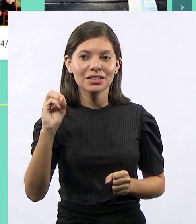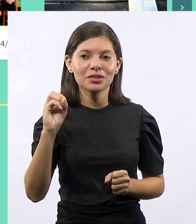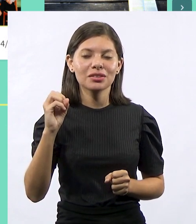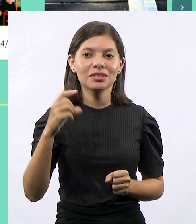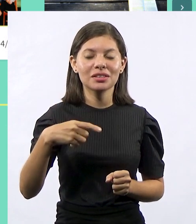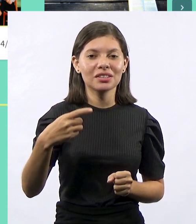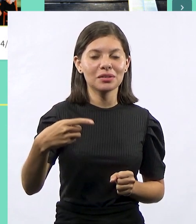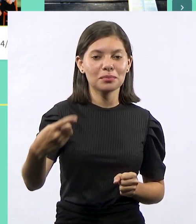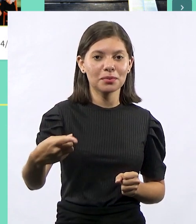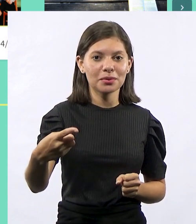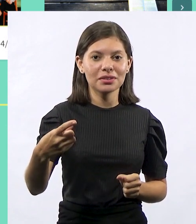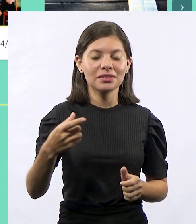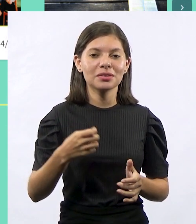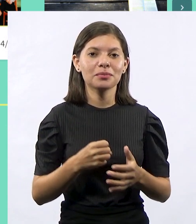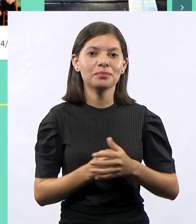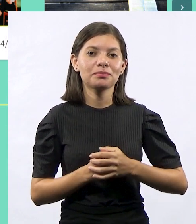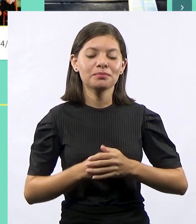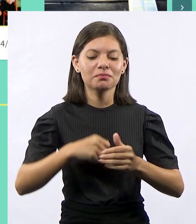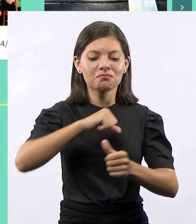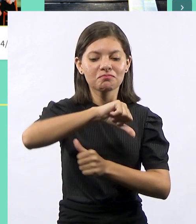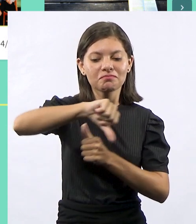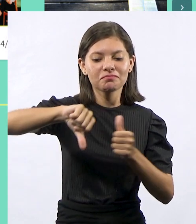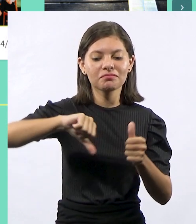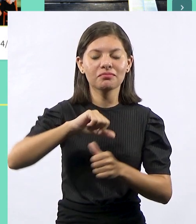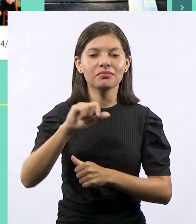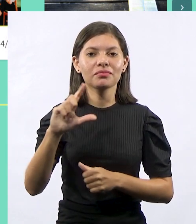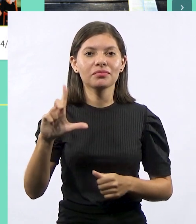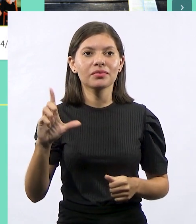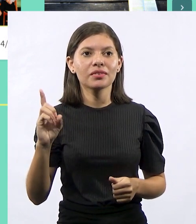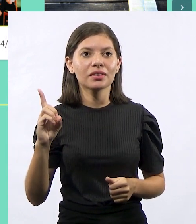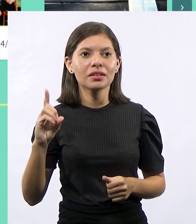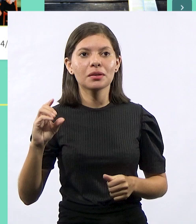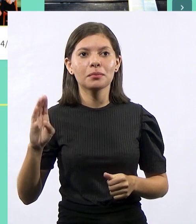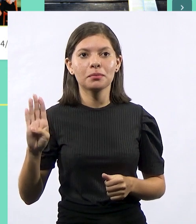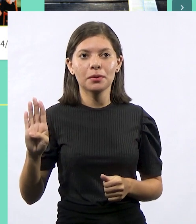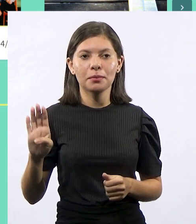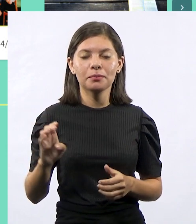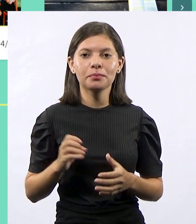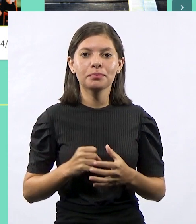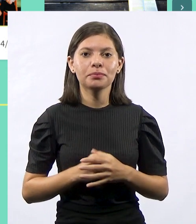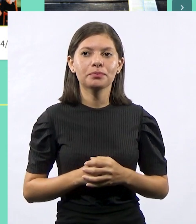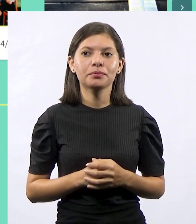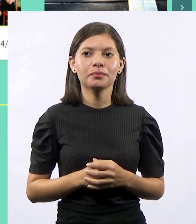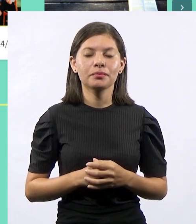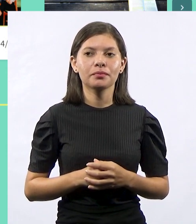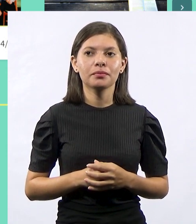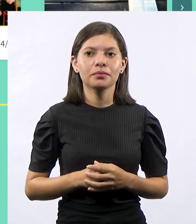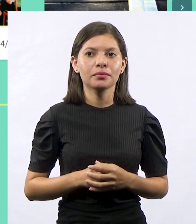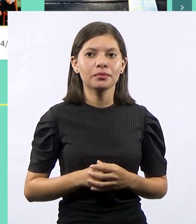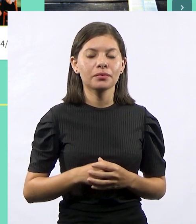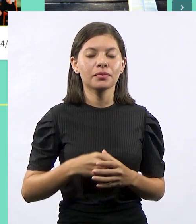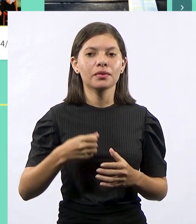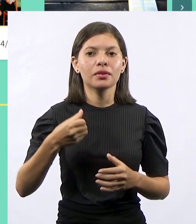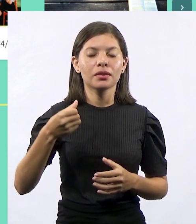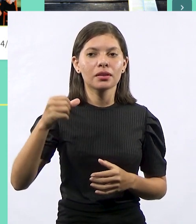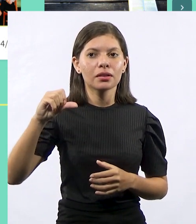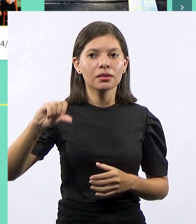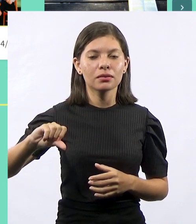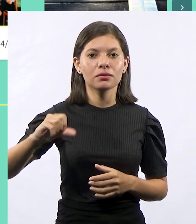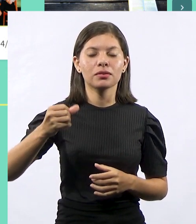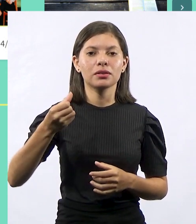depois da Constituição Federal, é que a gente vai ter a alteração da LDB para 93, 94,